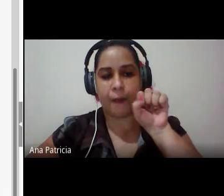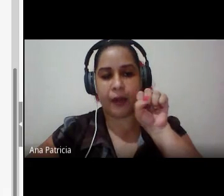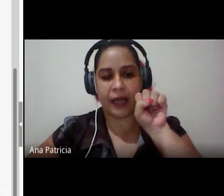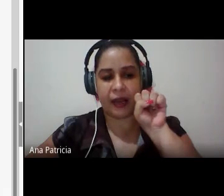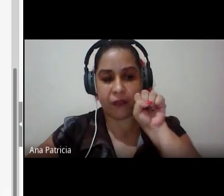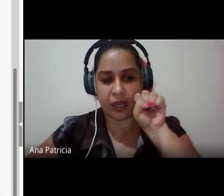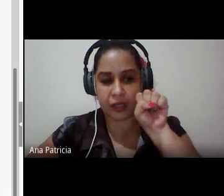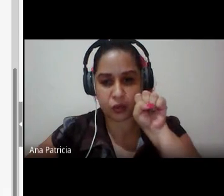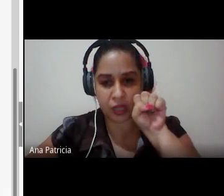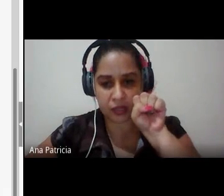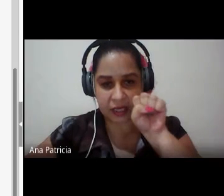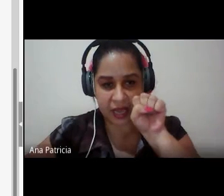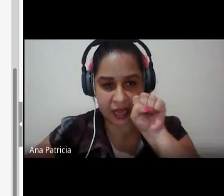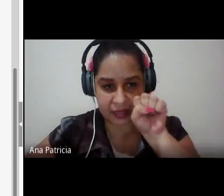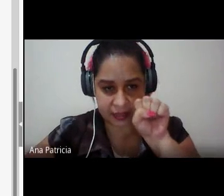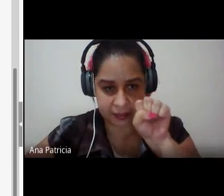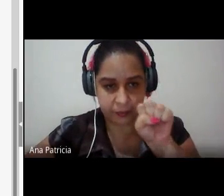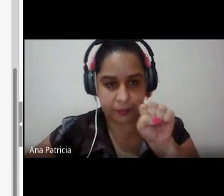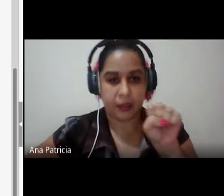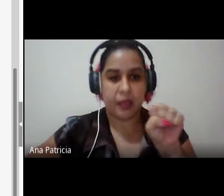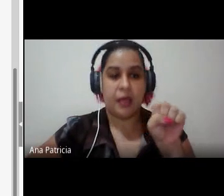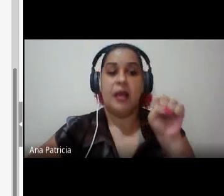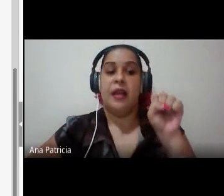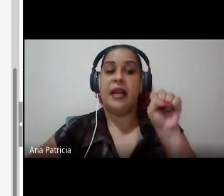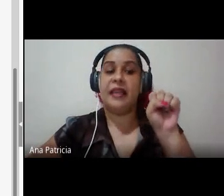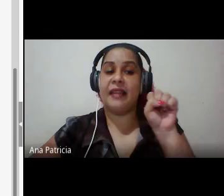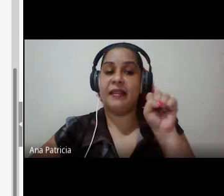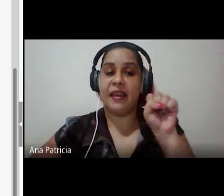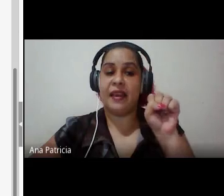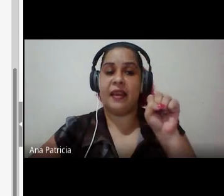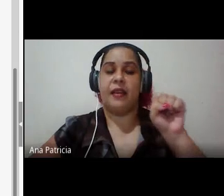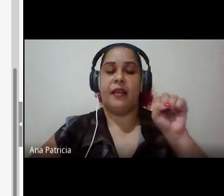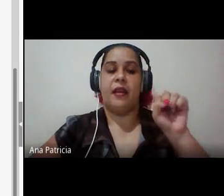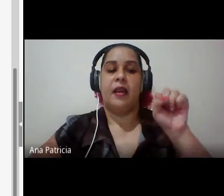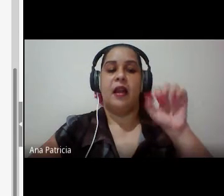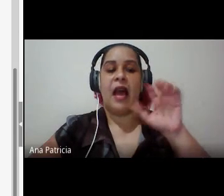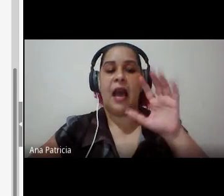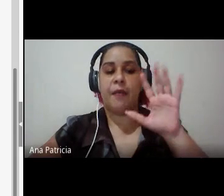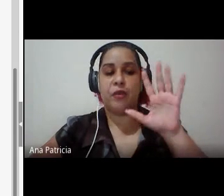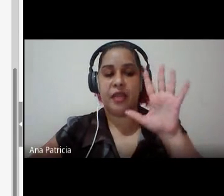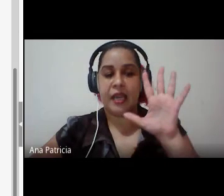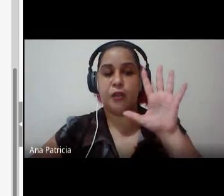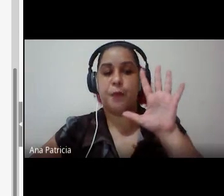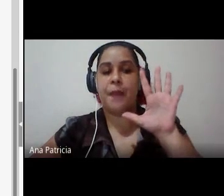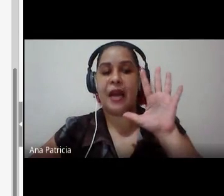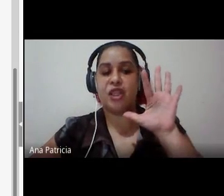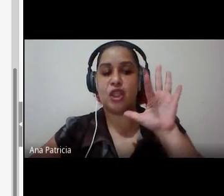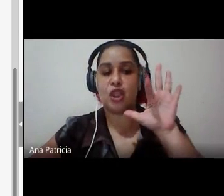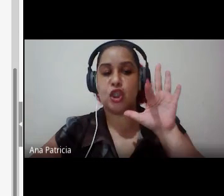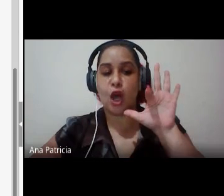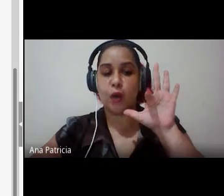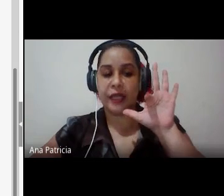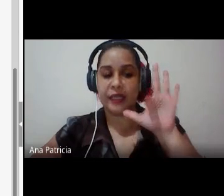A, polegar na frente dos dedos, letra S. Letra T, abre os dedos,